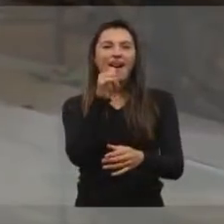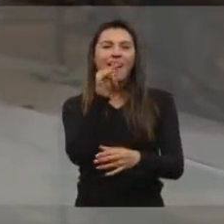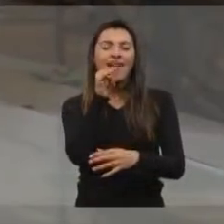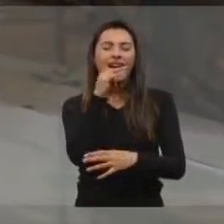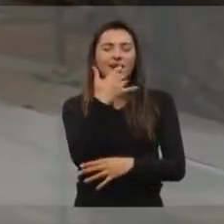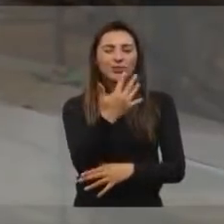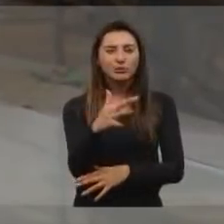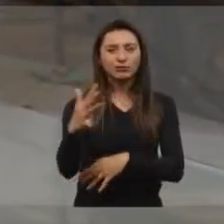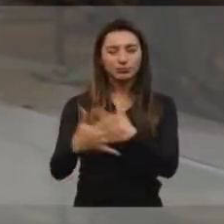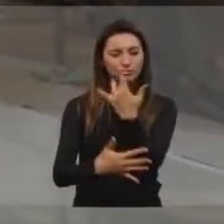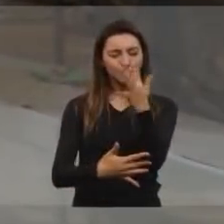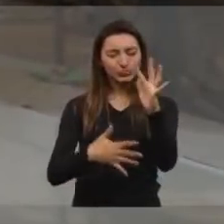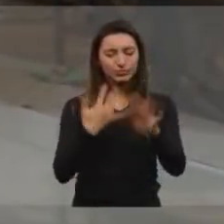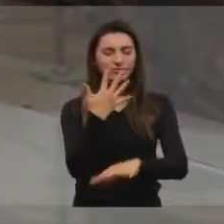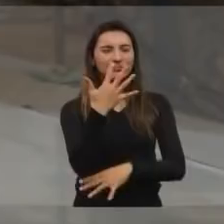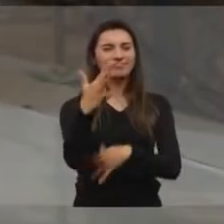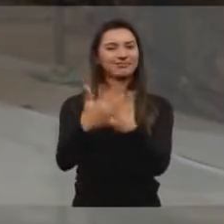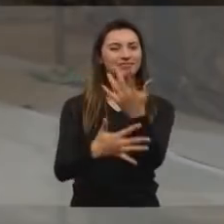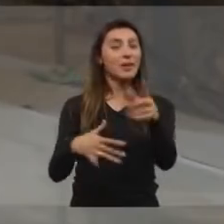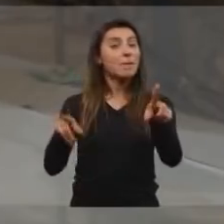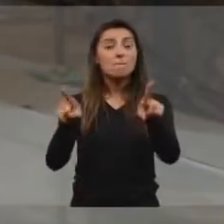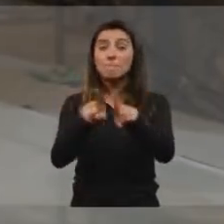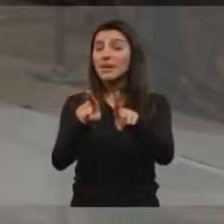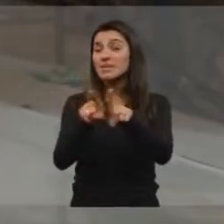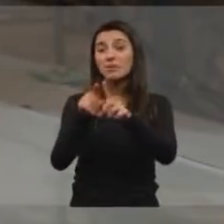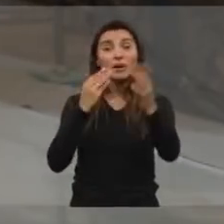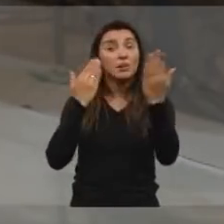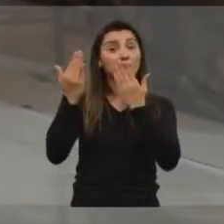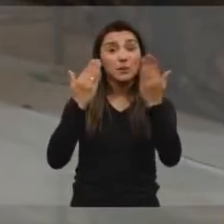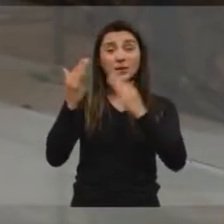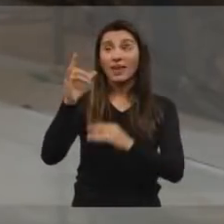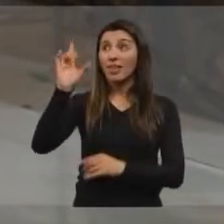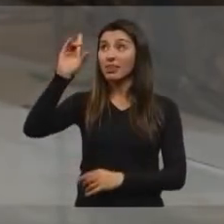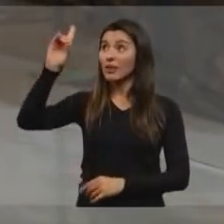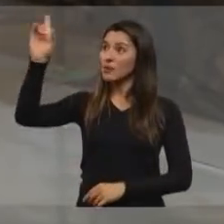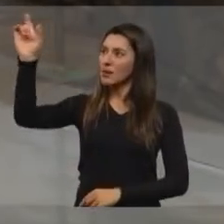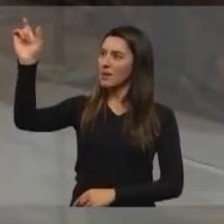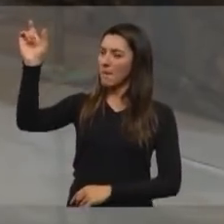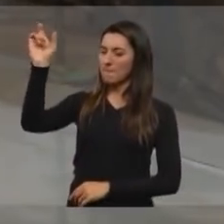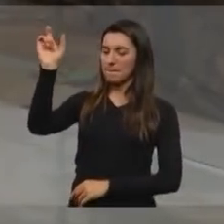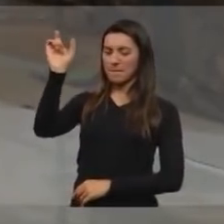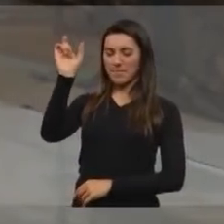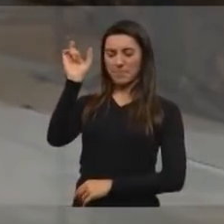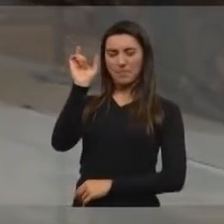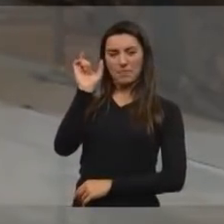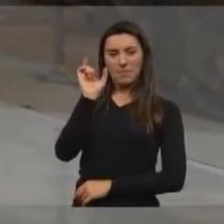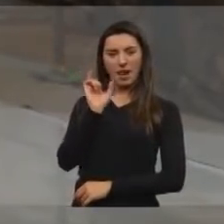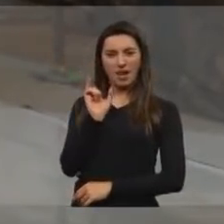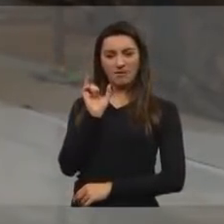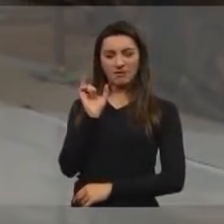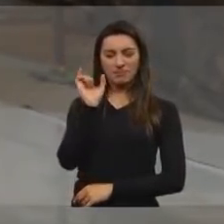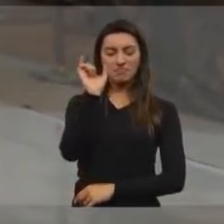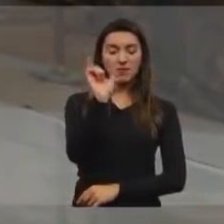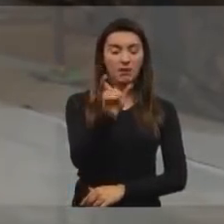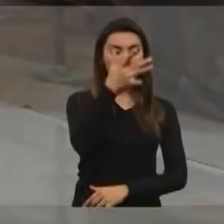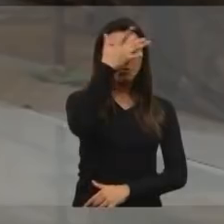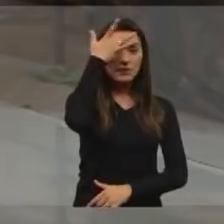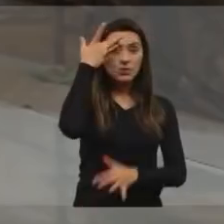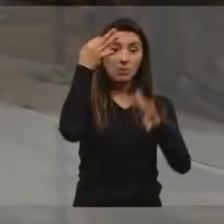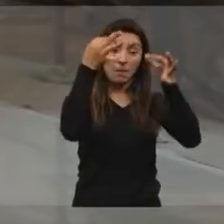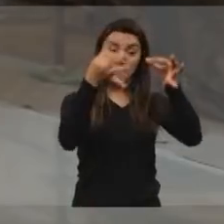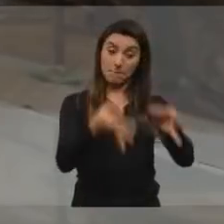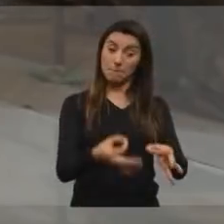também a palavra de deus ela é lançada para justos e injustos